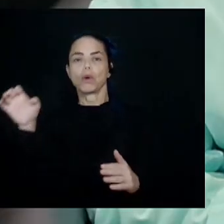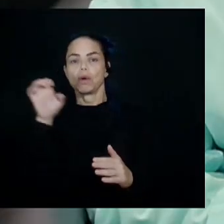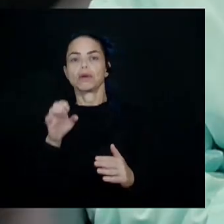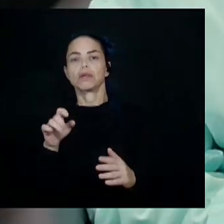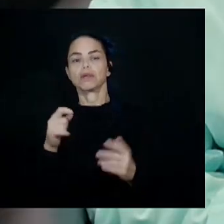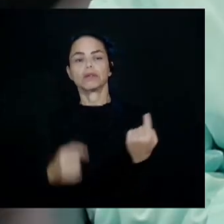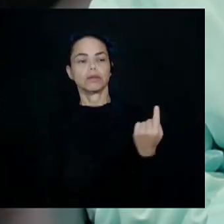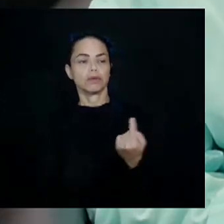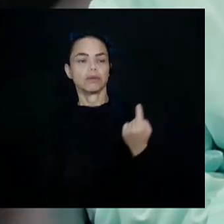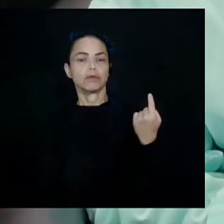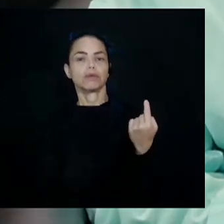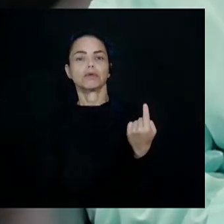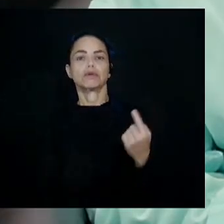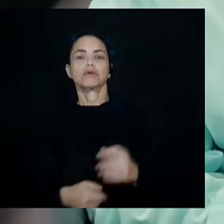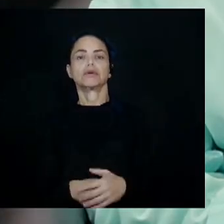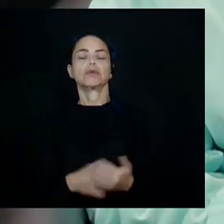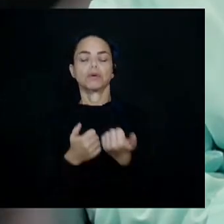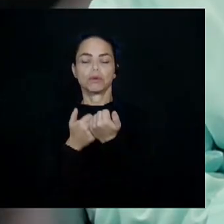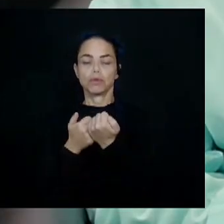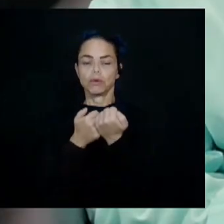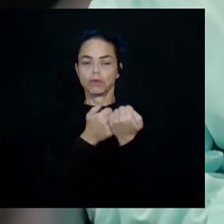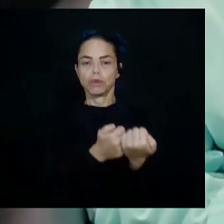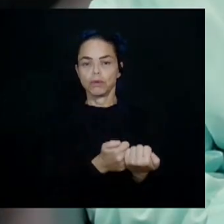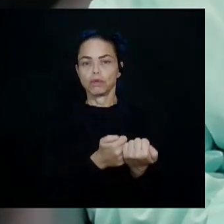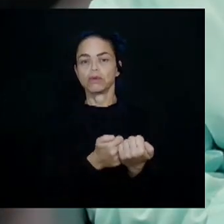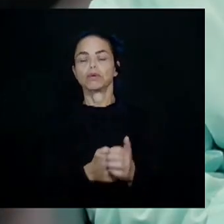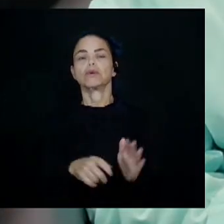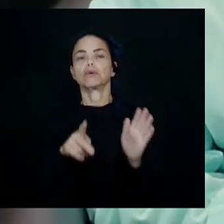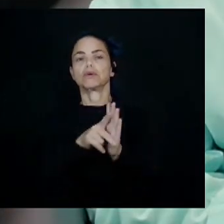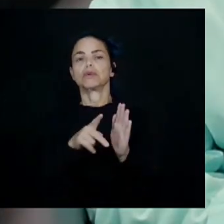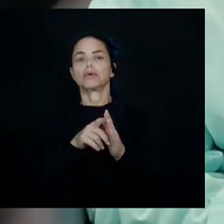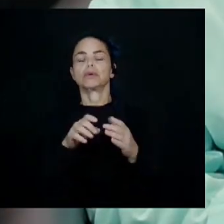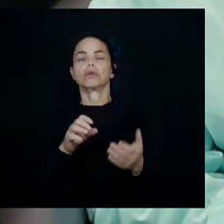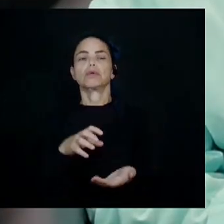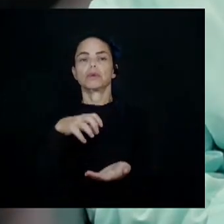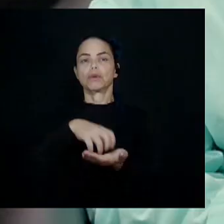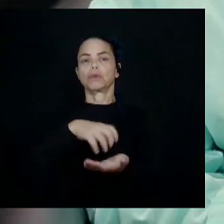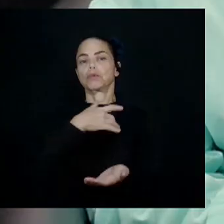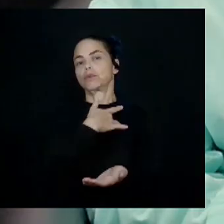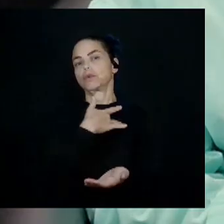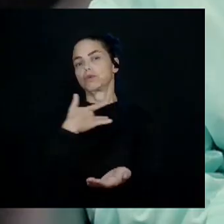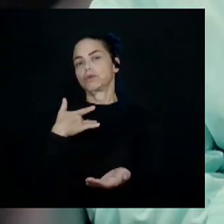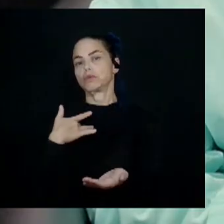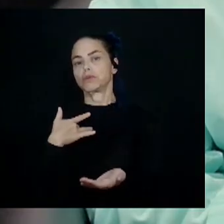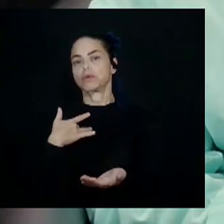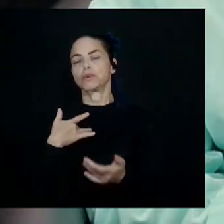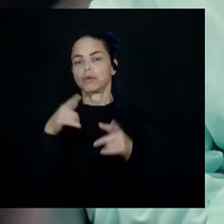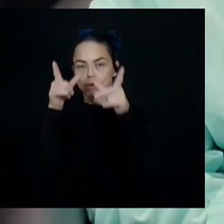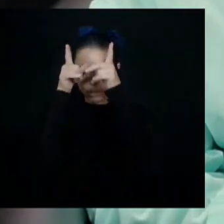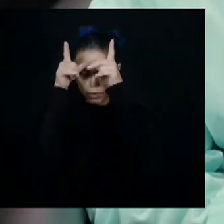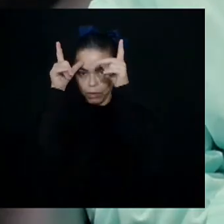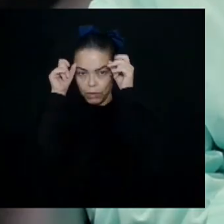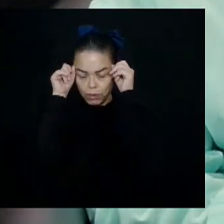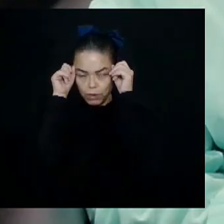compreende. Rede de apoio. E a própria unidade básica de saúde, a enfermeira, assistente